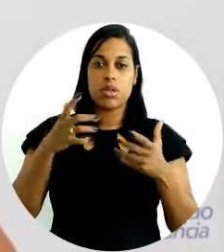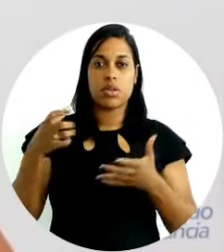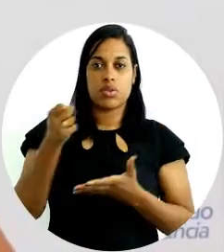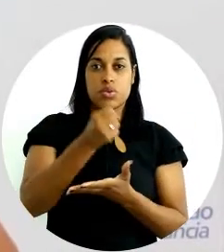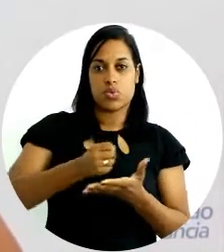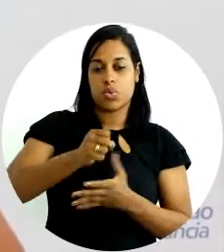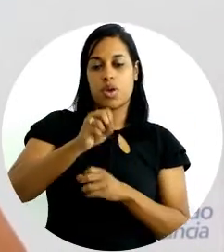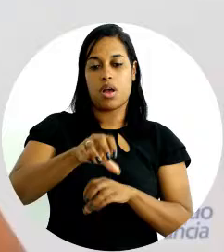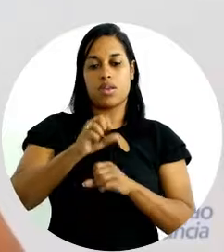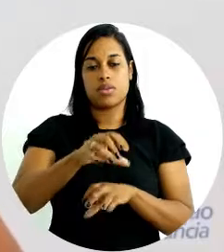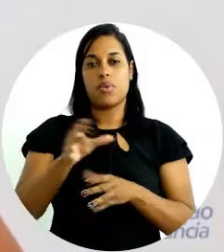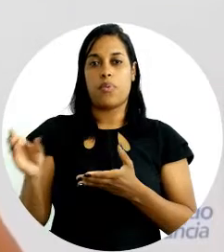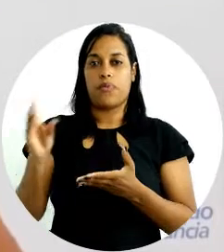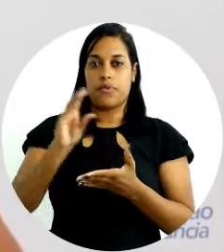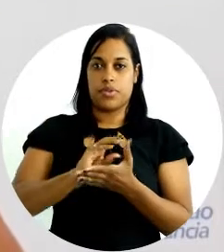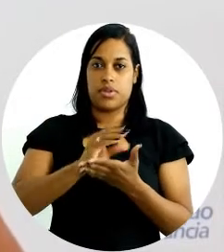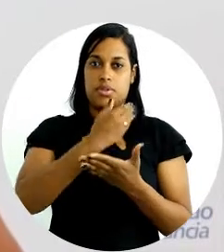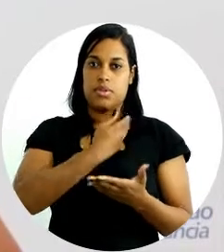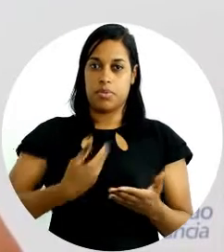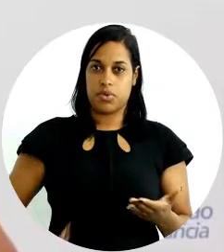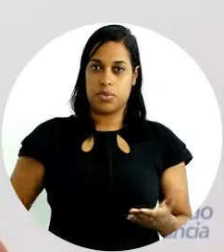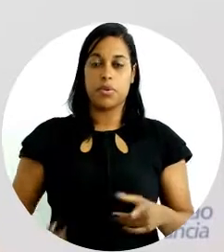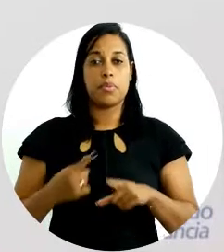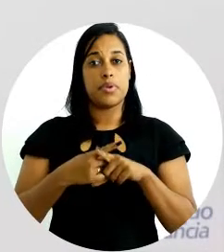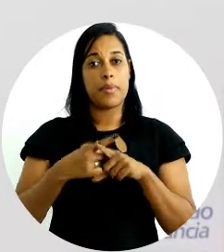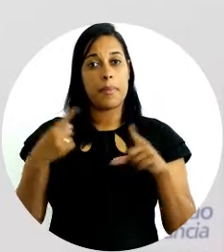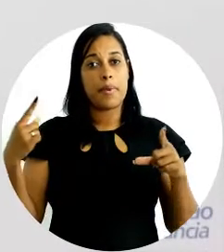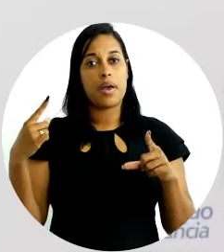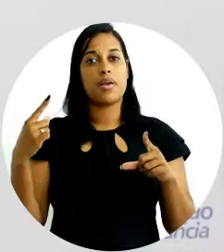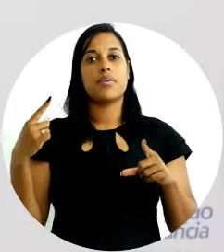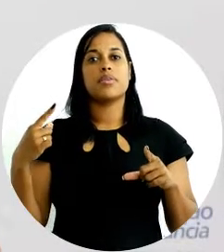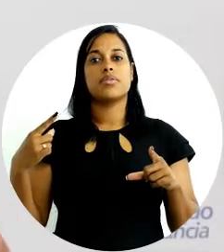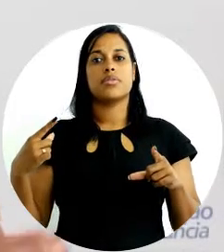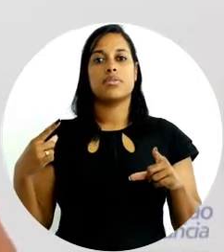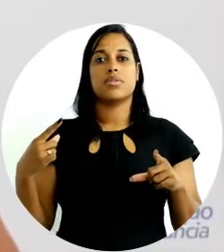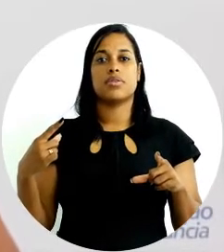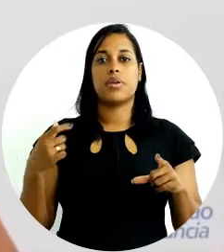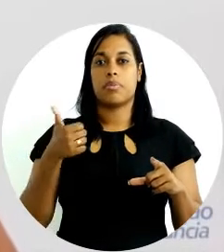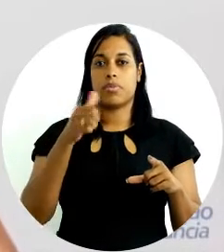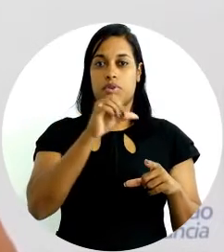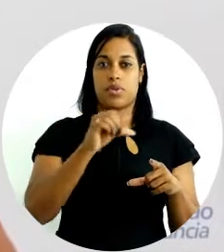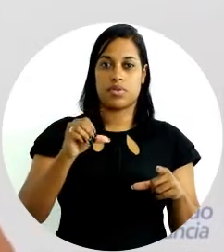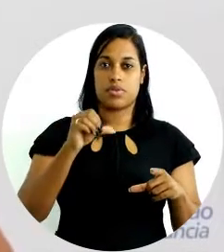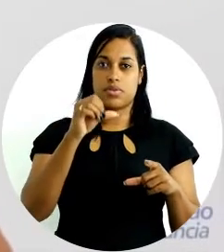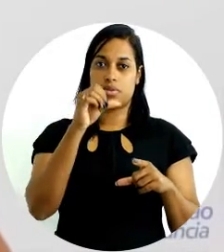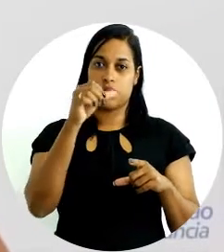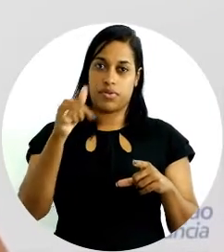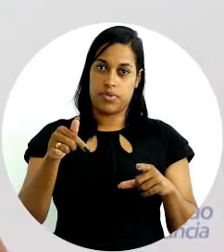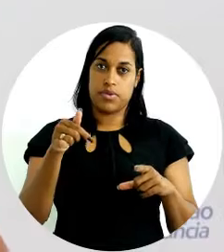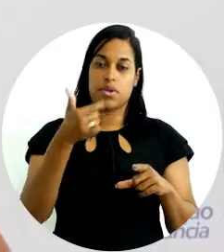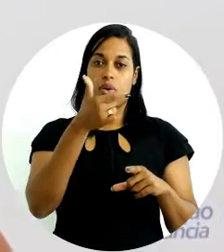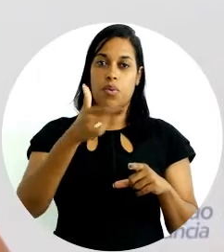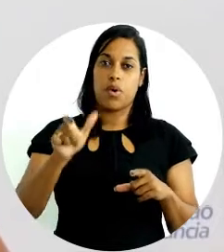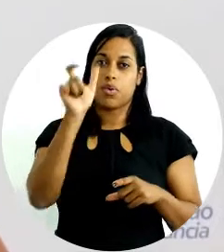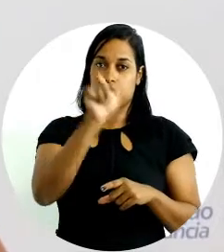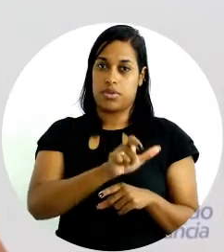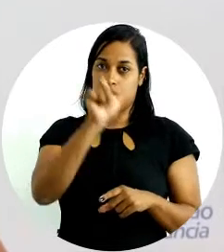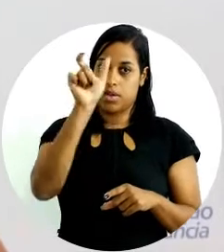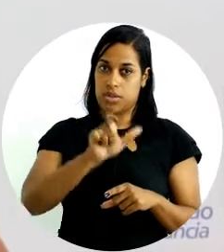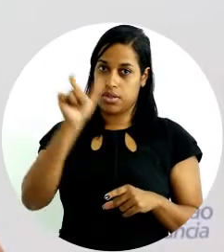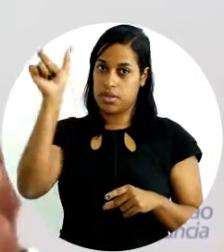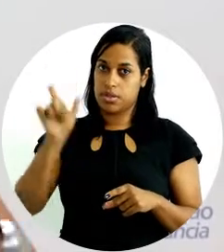educação básica o financiamento público. Mas, enfim, em 1997, uma